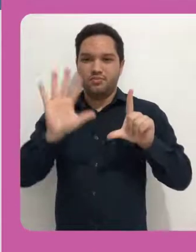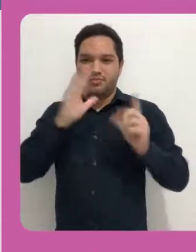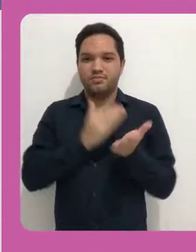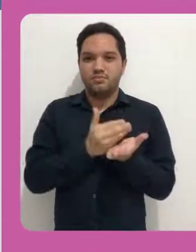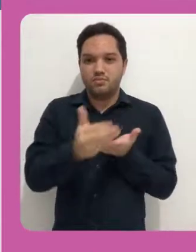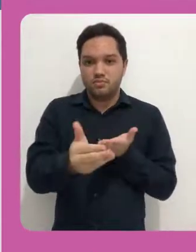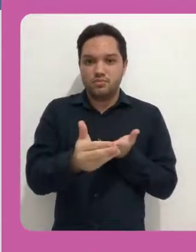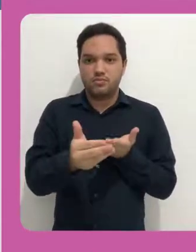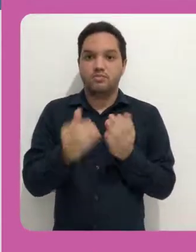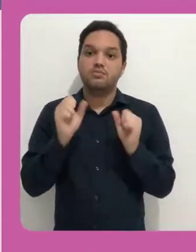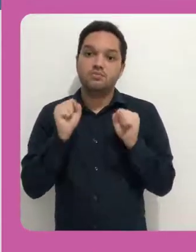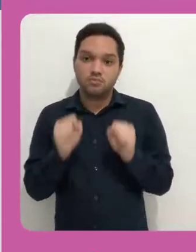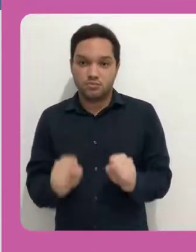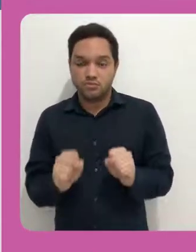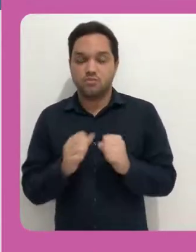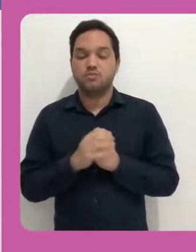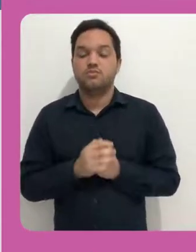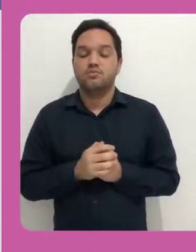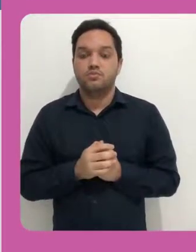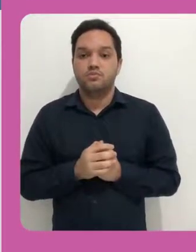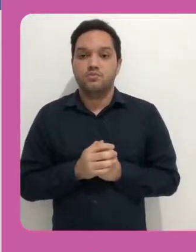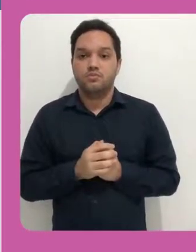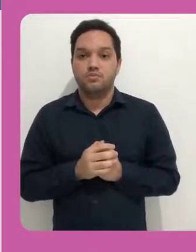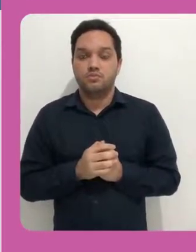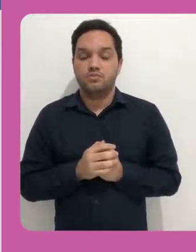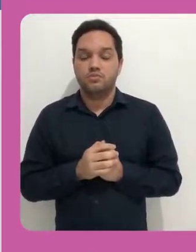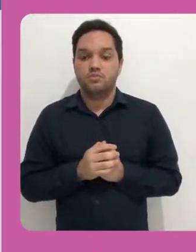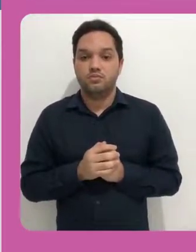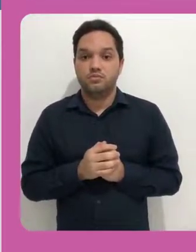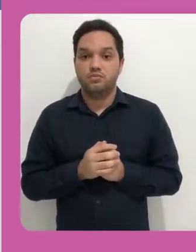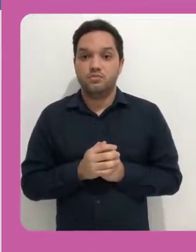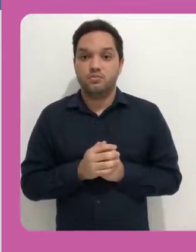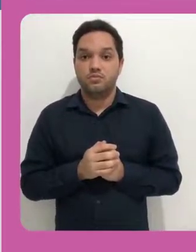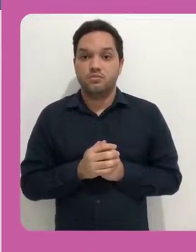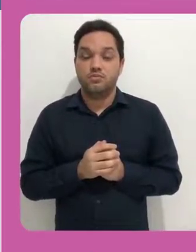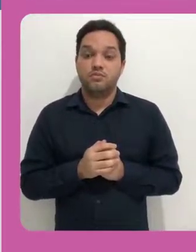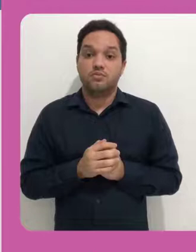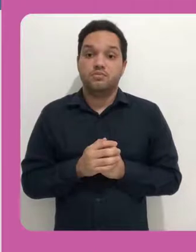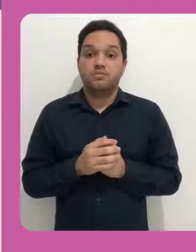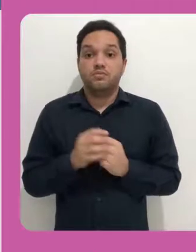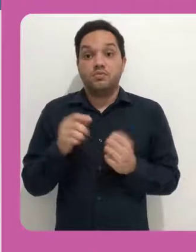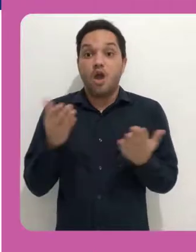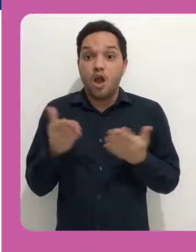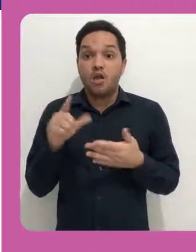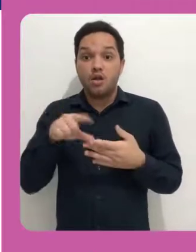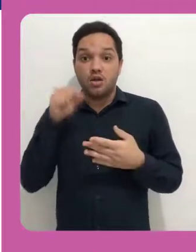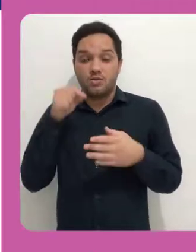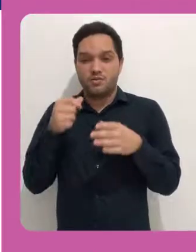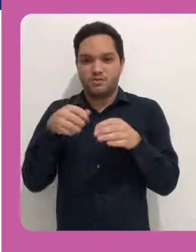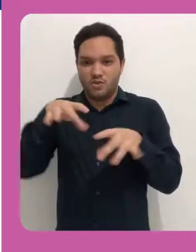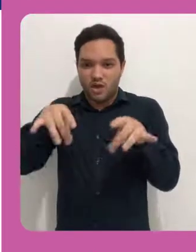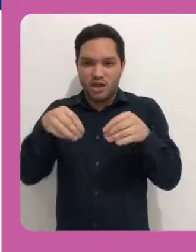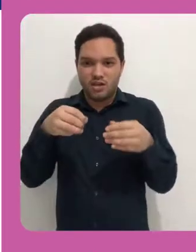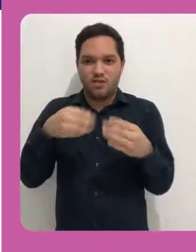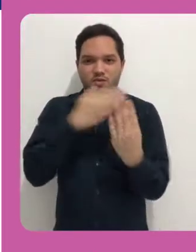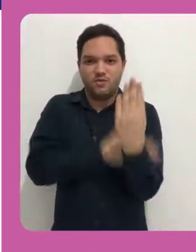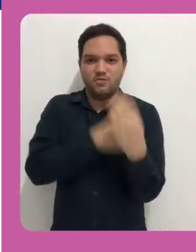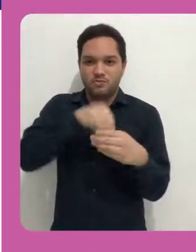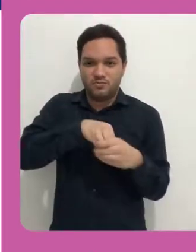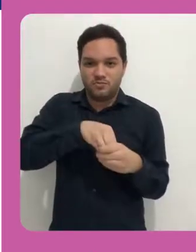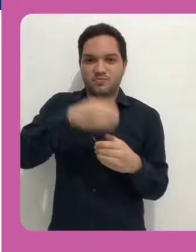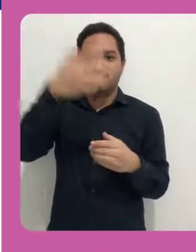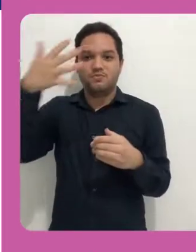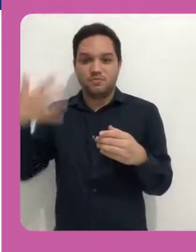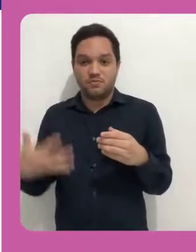nossa opção é descompactar arquivos e criar pasta. Quando clicamos em descompactar arquivos e criar pastas,